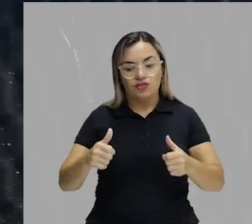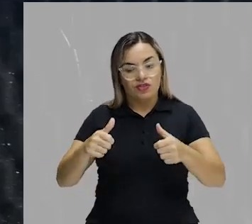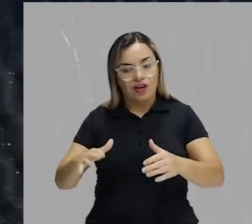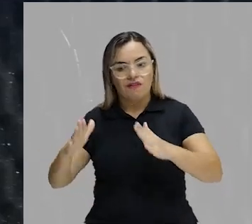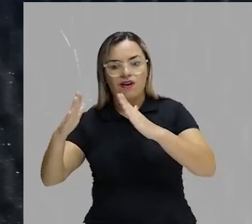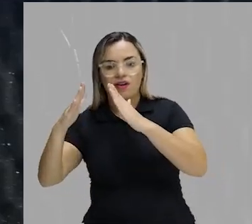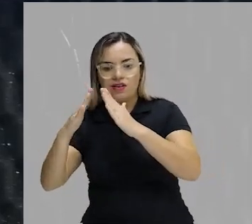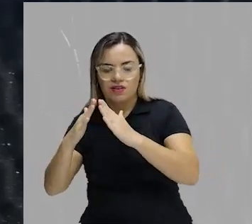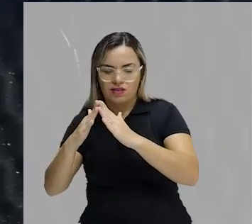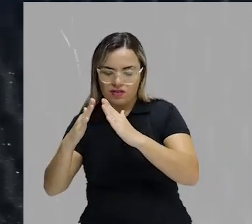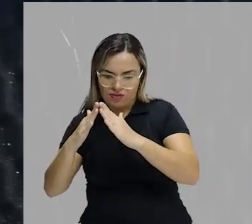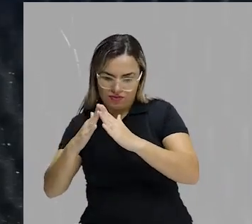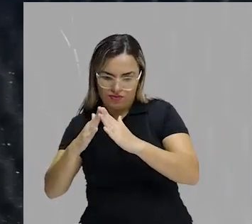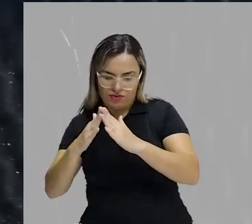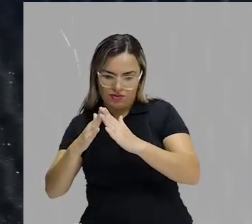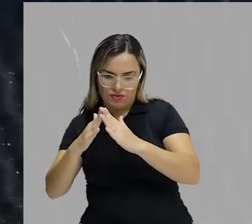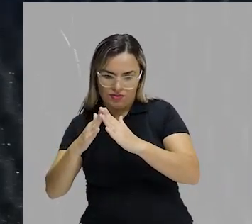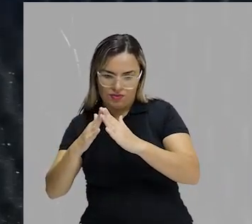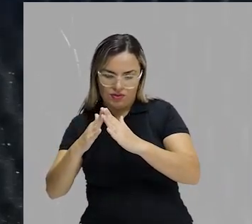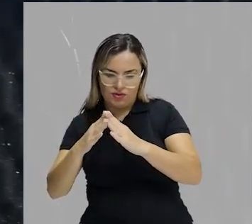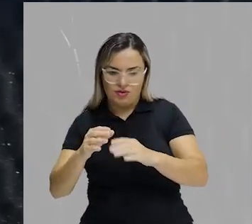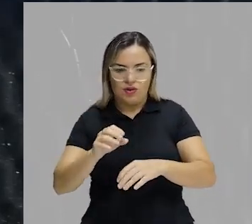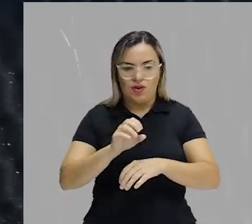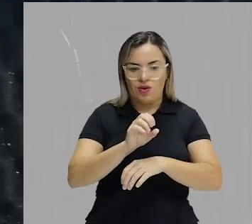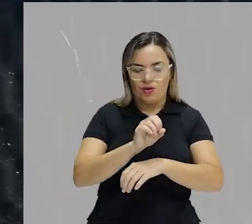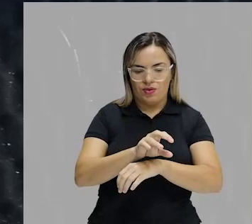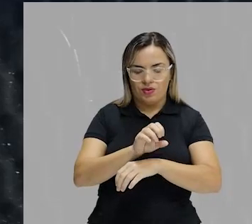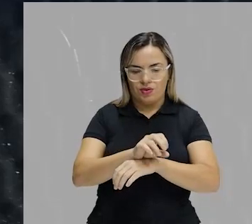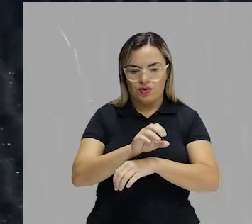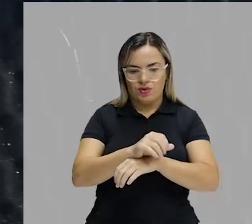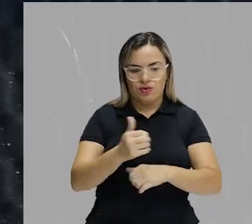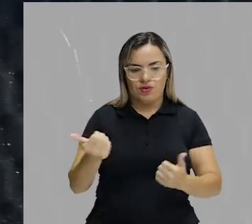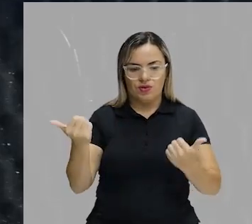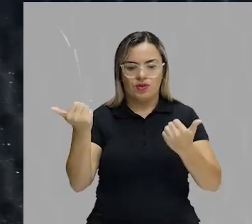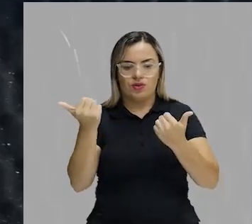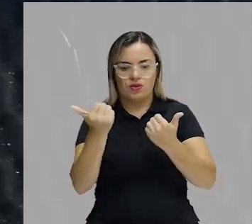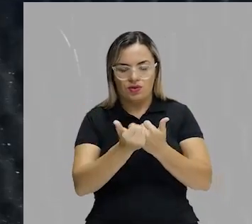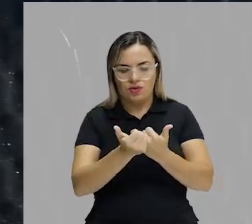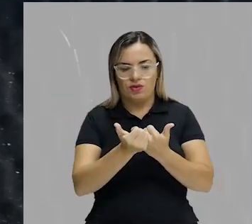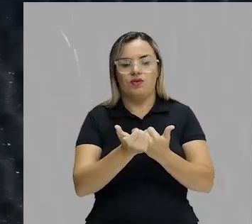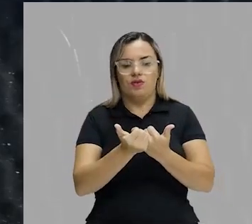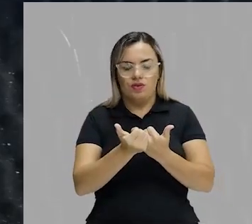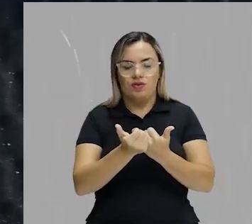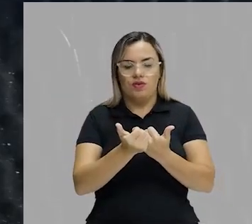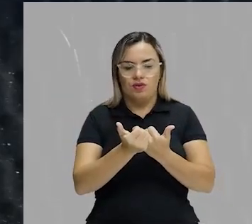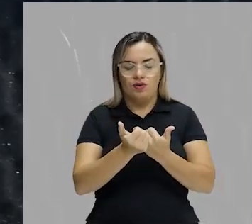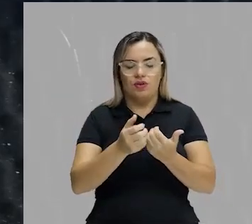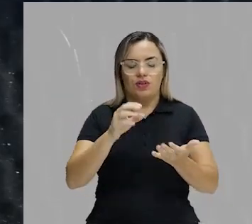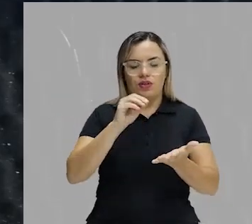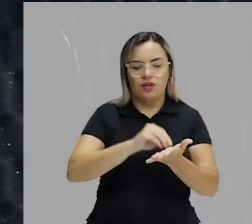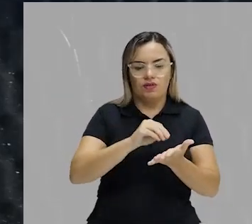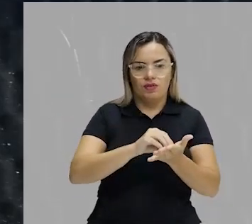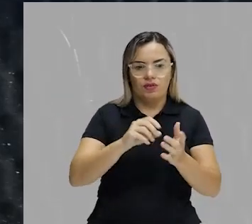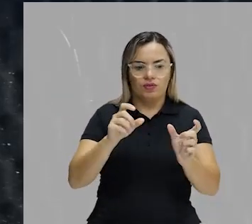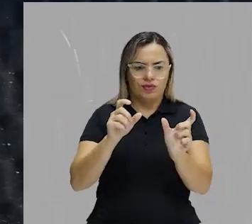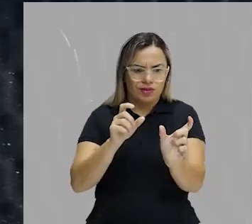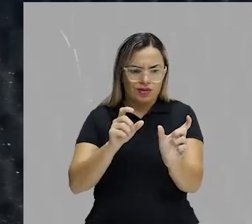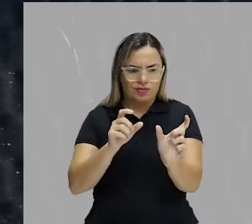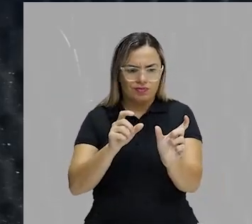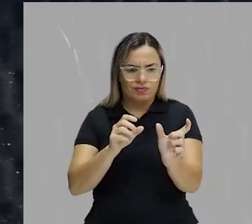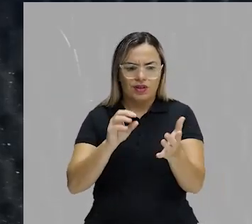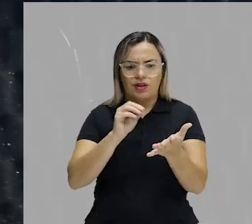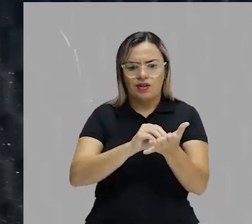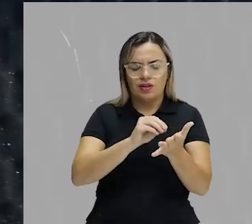macete, né, a dica é substitua o termo que estiver faltando por isto, aí, no caso, você analisa.